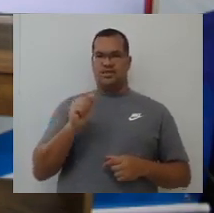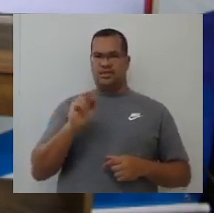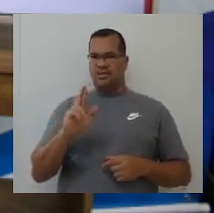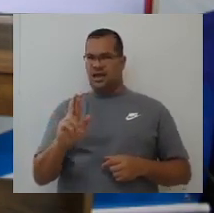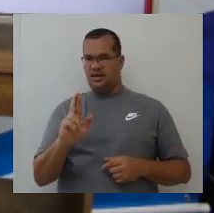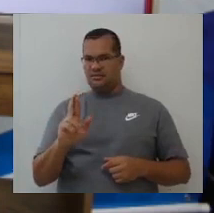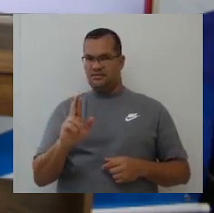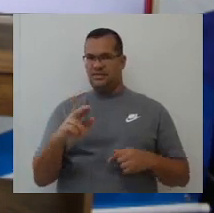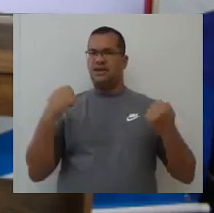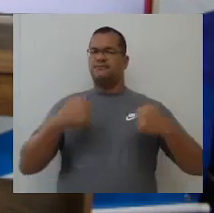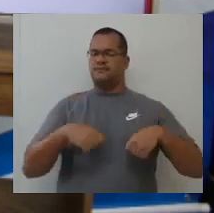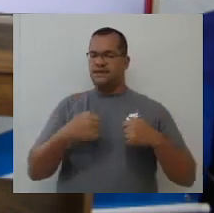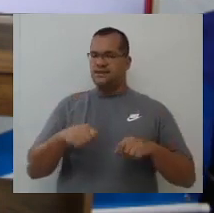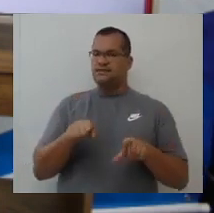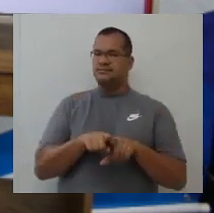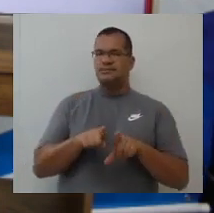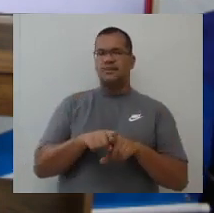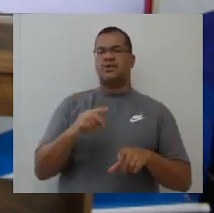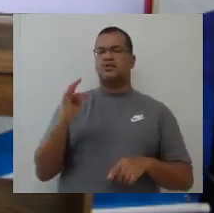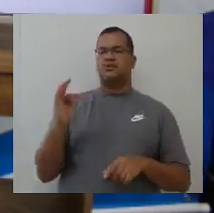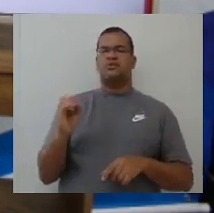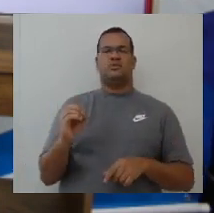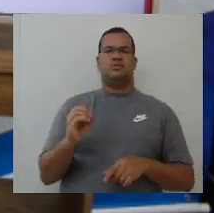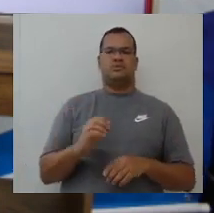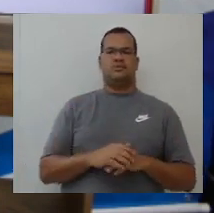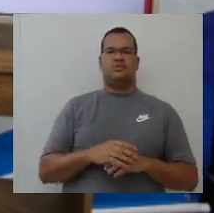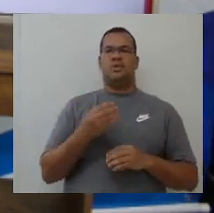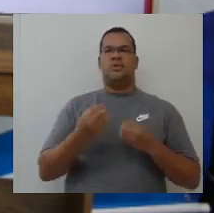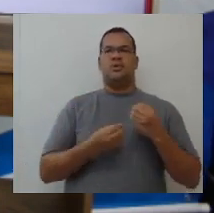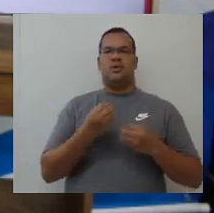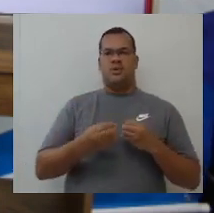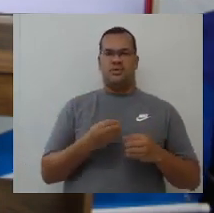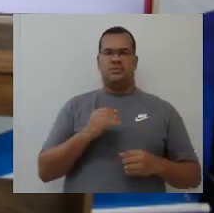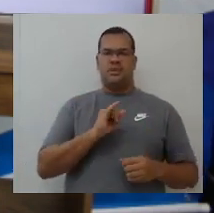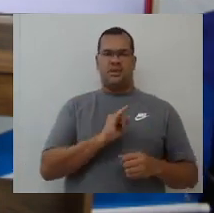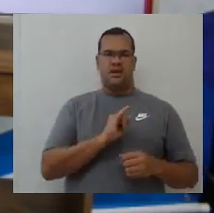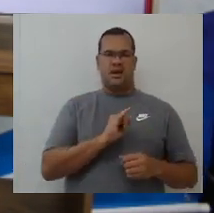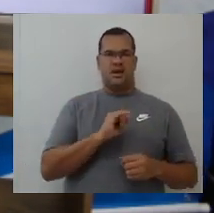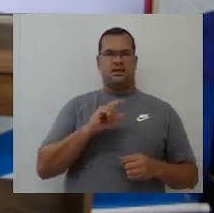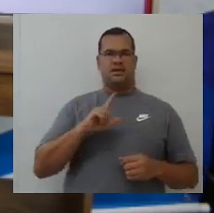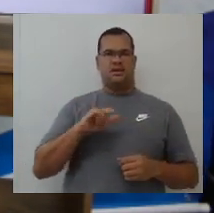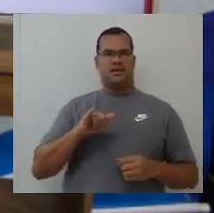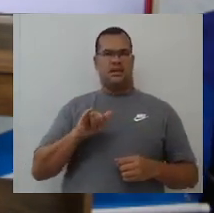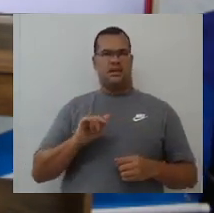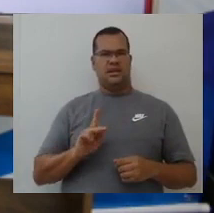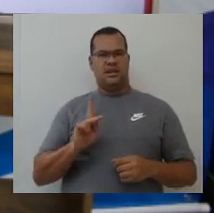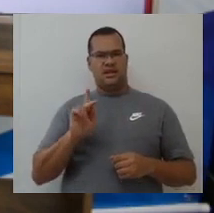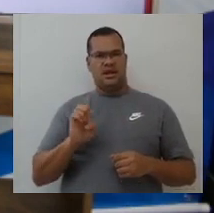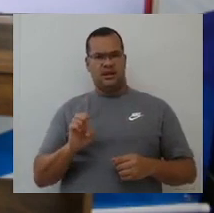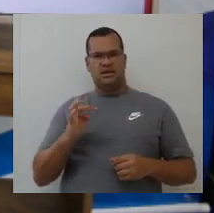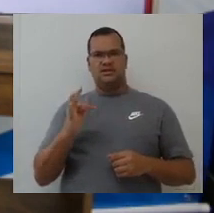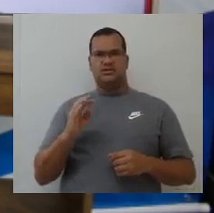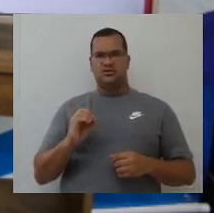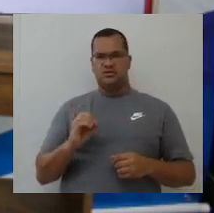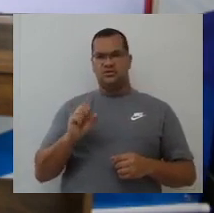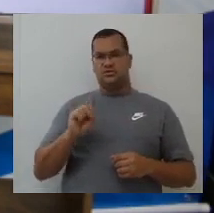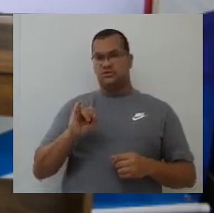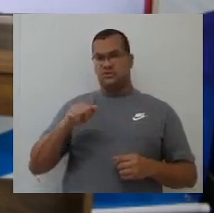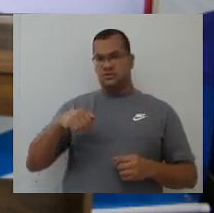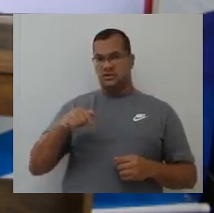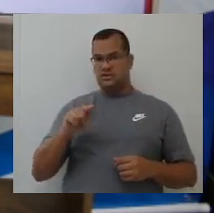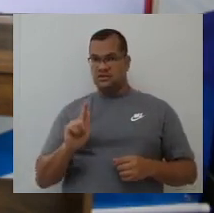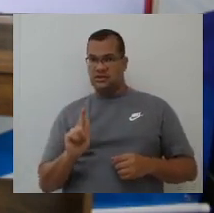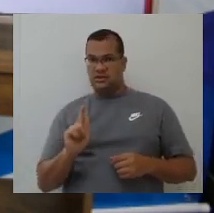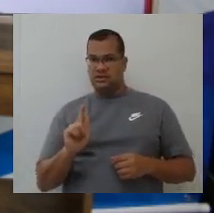para a língua inglesa, eu vou precisar do to antes do verbo cantar. Olha como ficaria, ó. I like to sing. I like